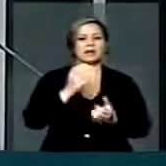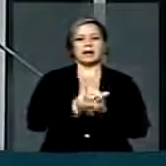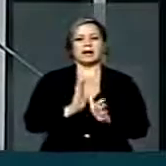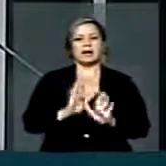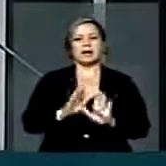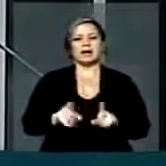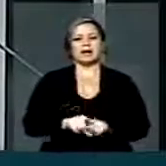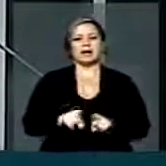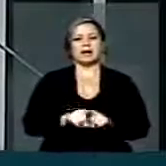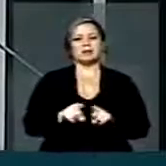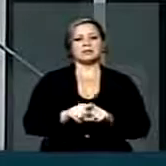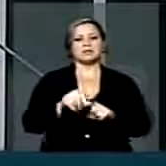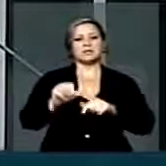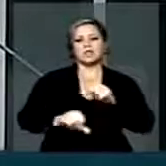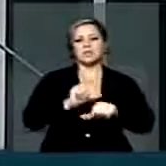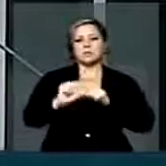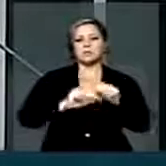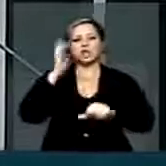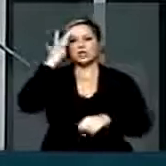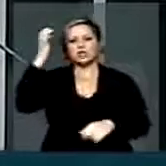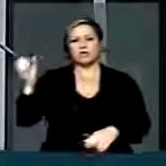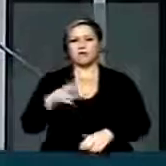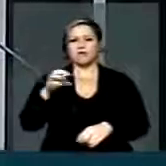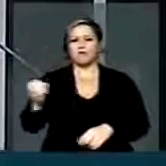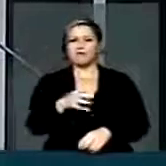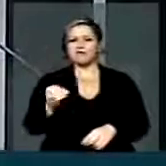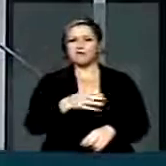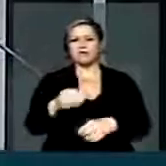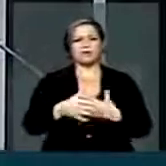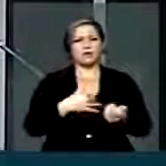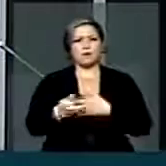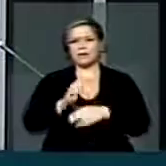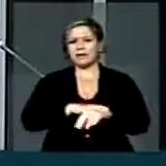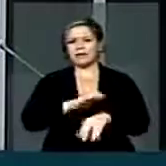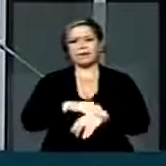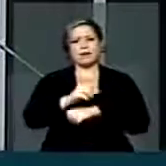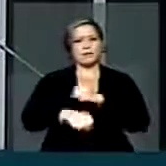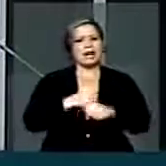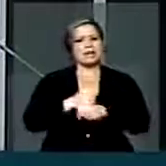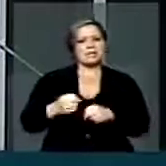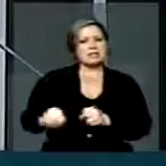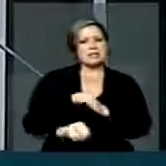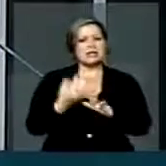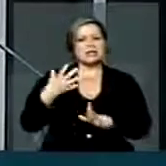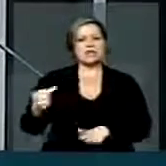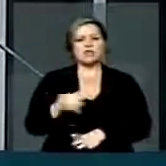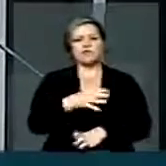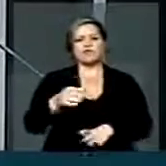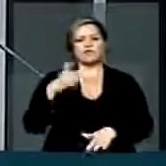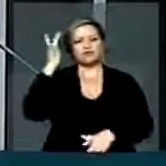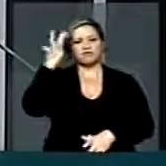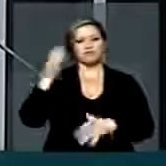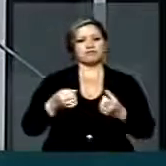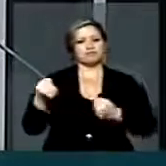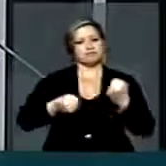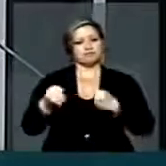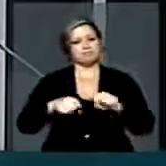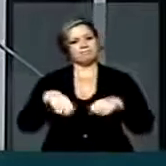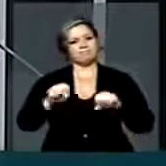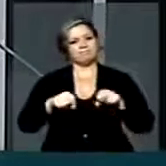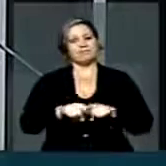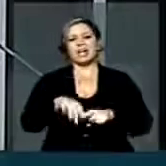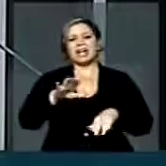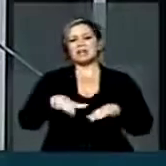com a farra de mudança de modelo em qualquer época do ano. Muitas vezes ainda, em